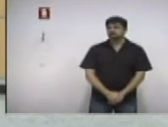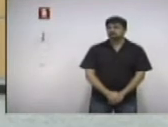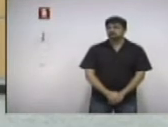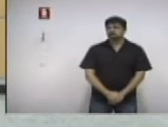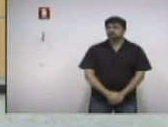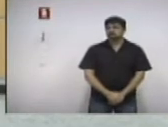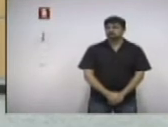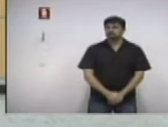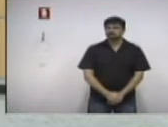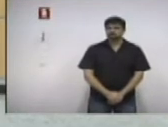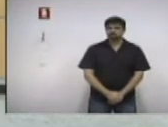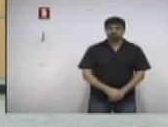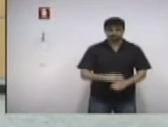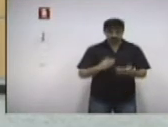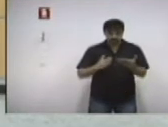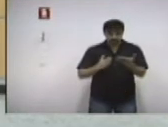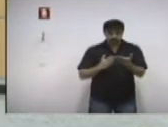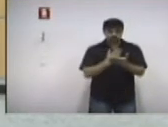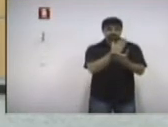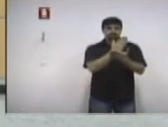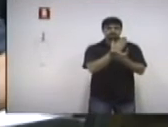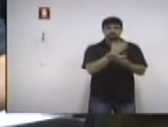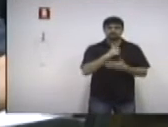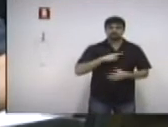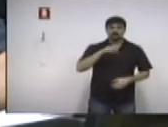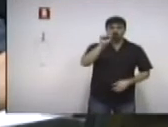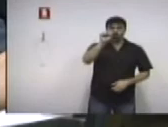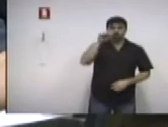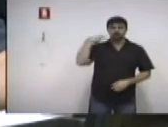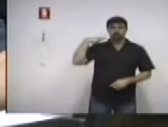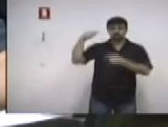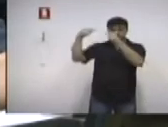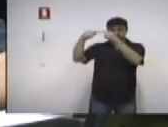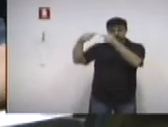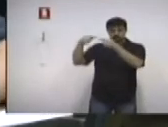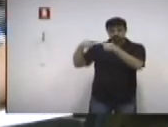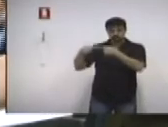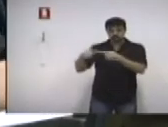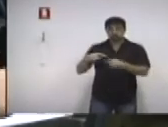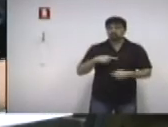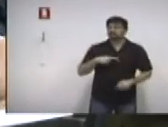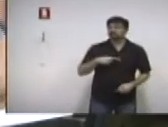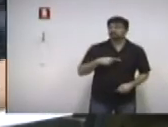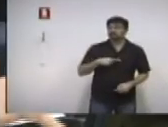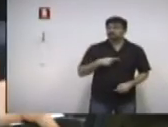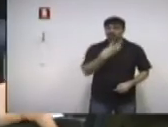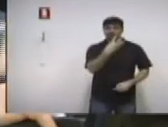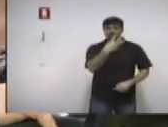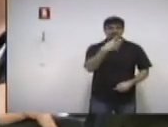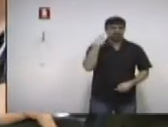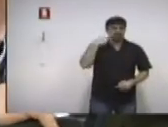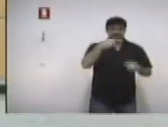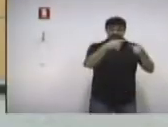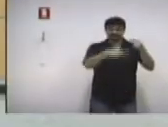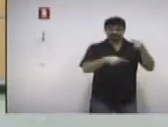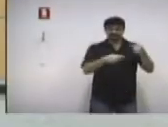o projeto foi aprovado por oito votos favoráveis com seis votos contrários